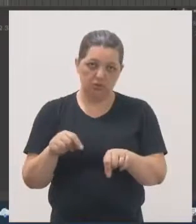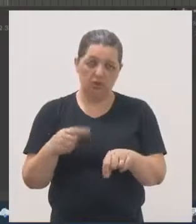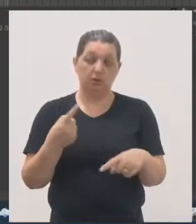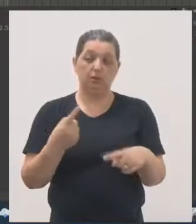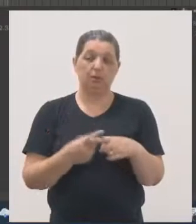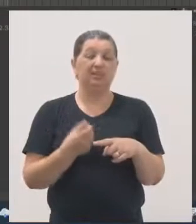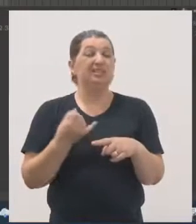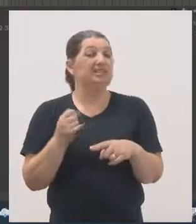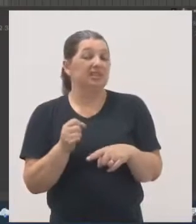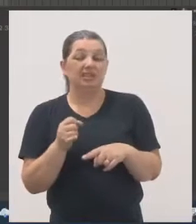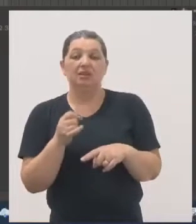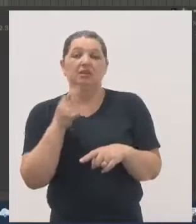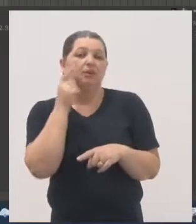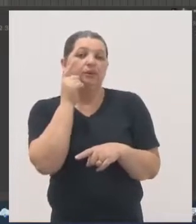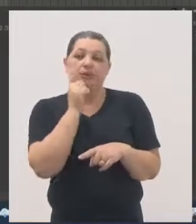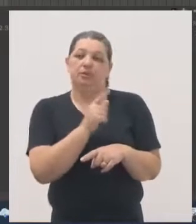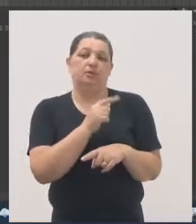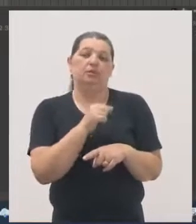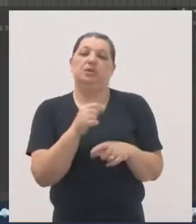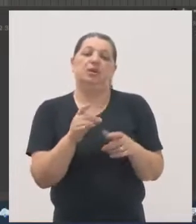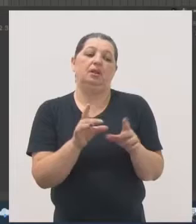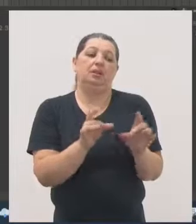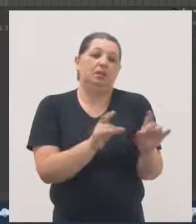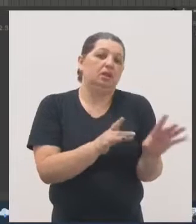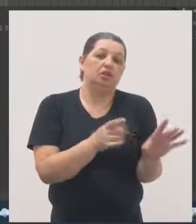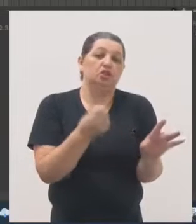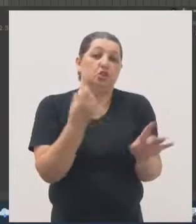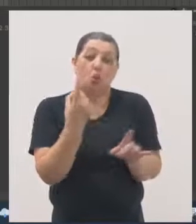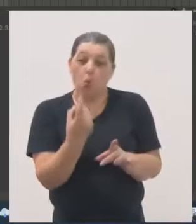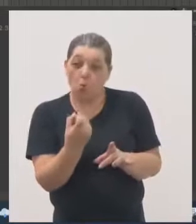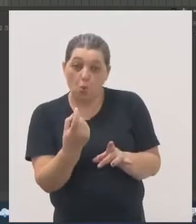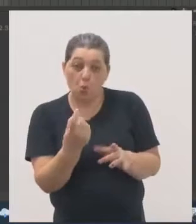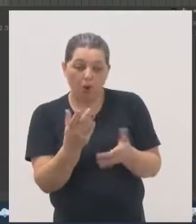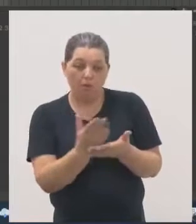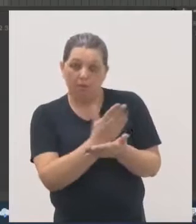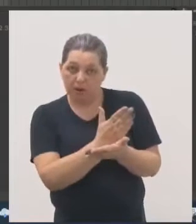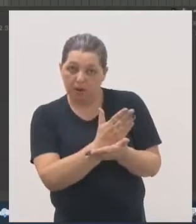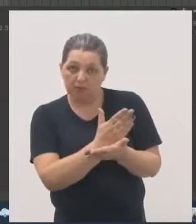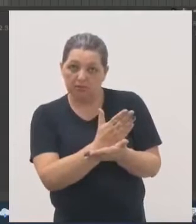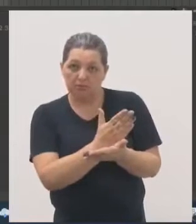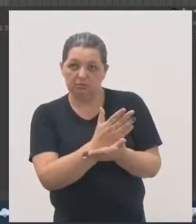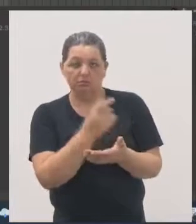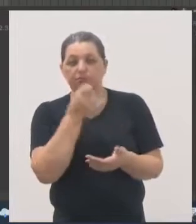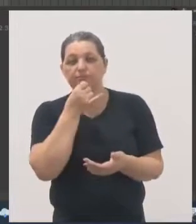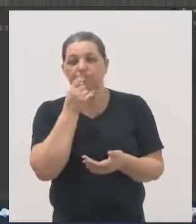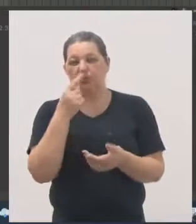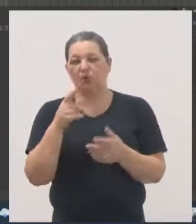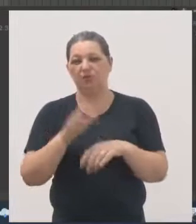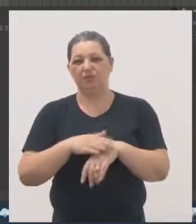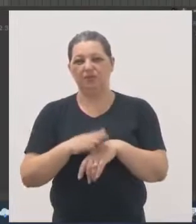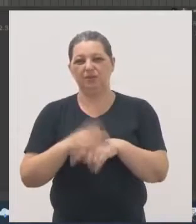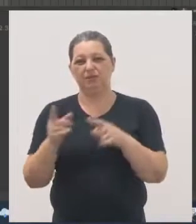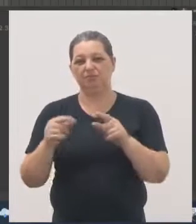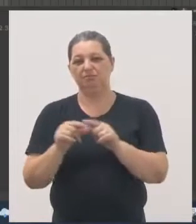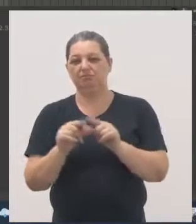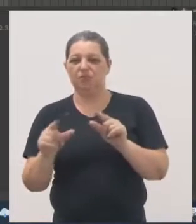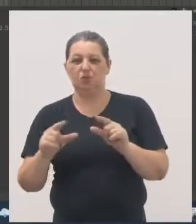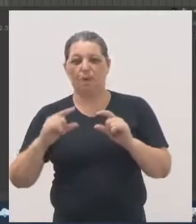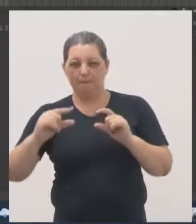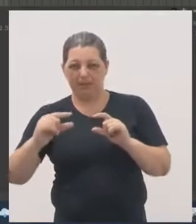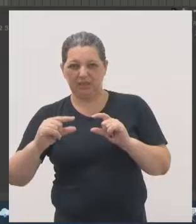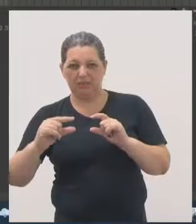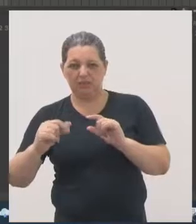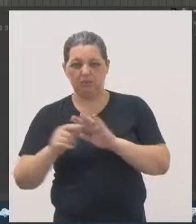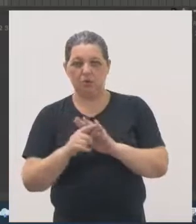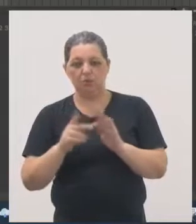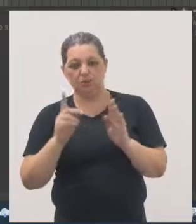caso você tenha deixado somente uma parte selecionada, como no caso eu fiz aqui num trecho para a gente ouvir